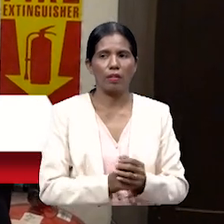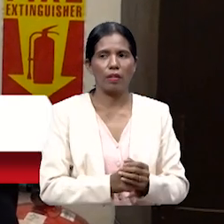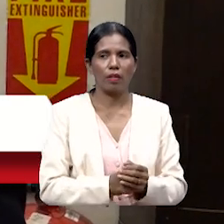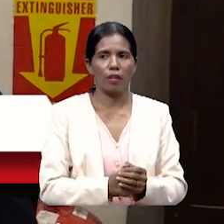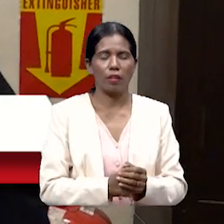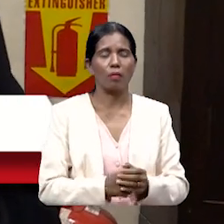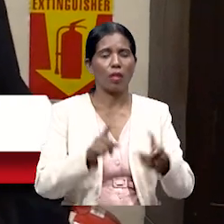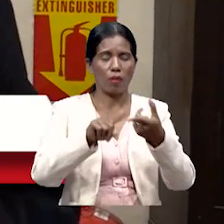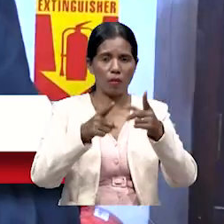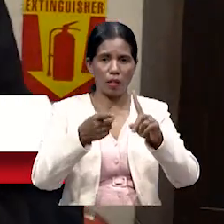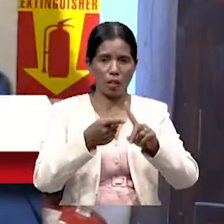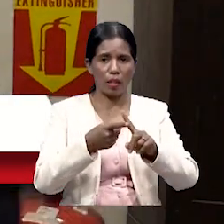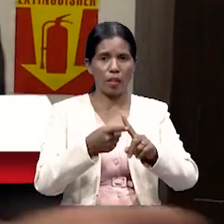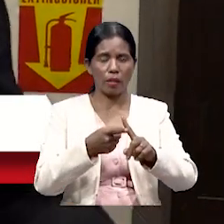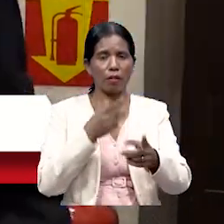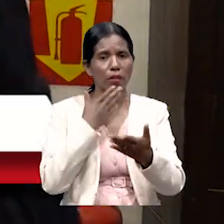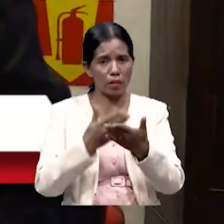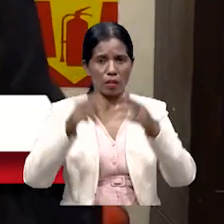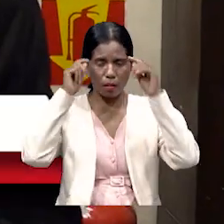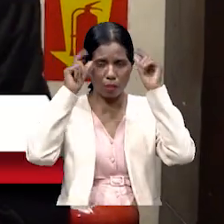amigo ao Timor-Leste,